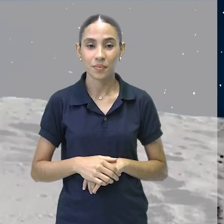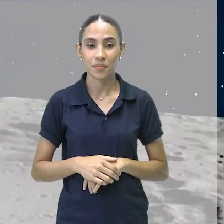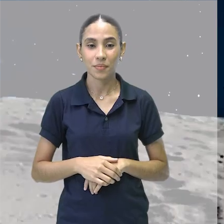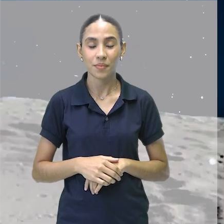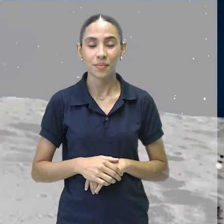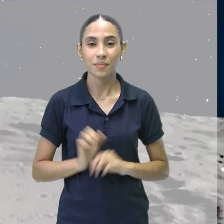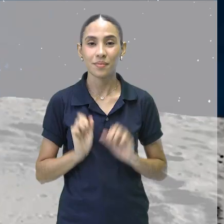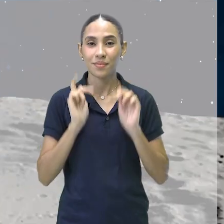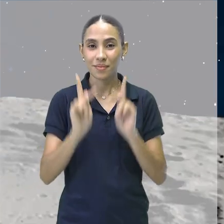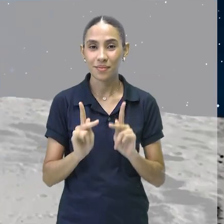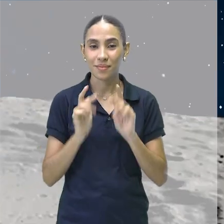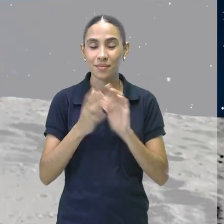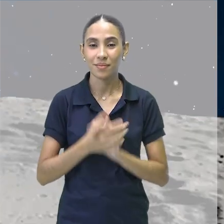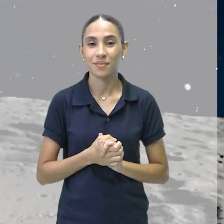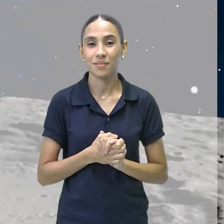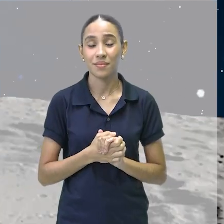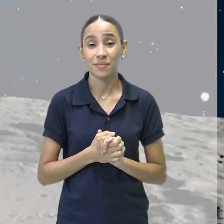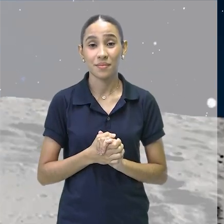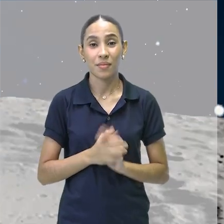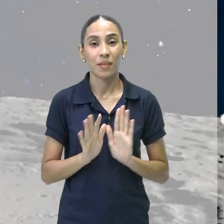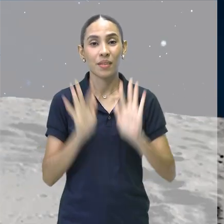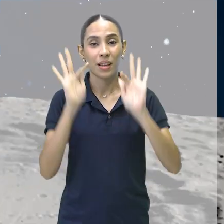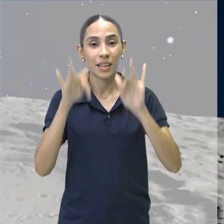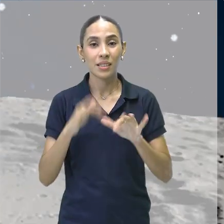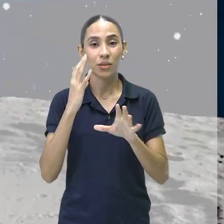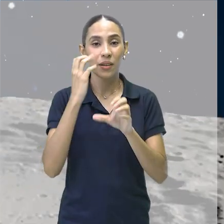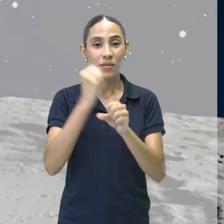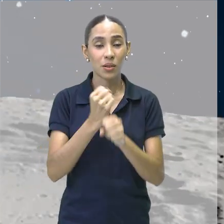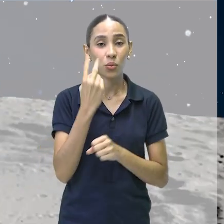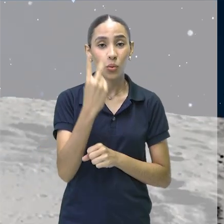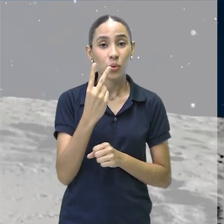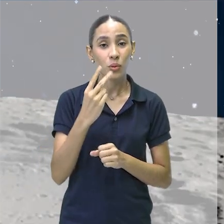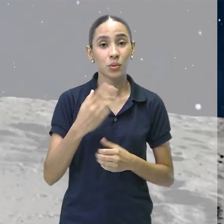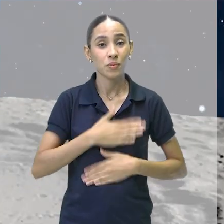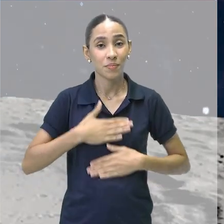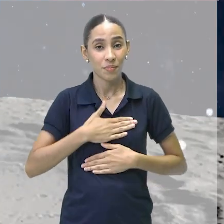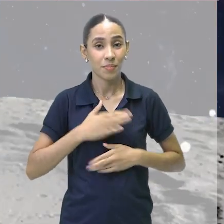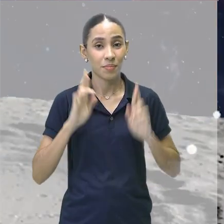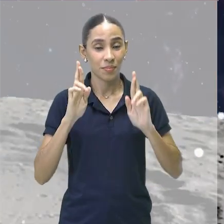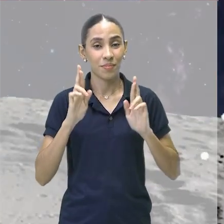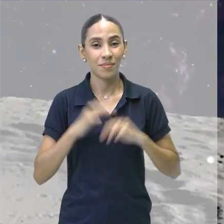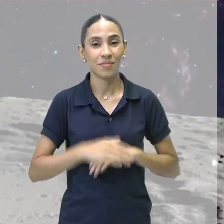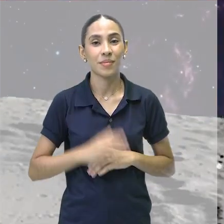Muito bem, pessoal. Eu encerro aqui a nossa revisão. Espero que vocês tenham gostado,